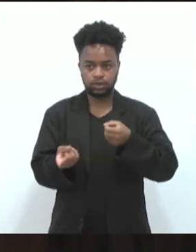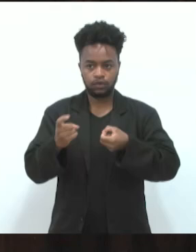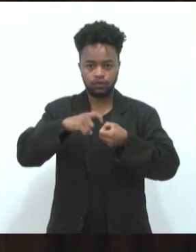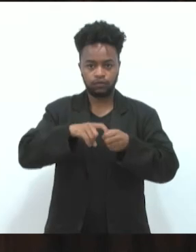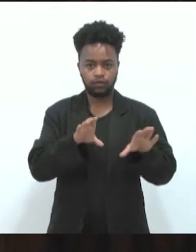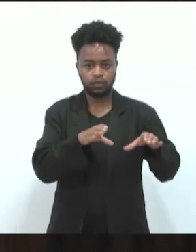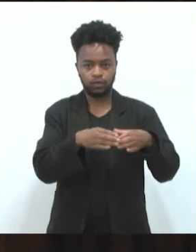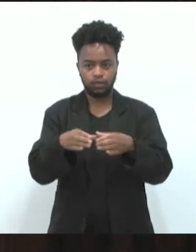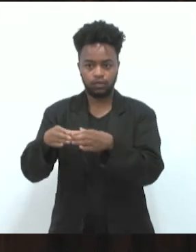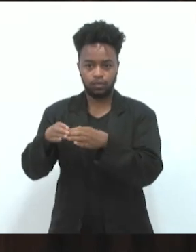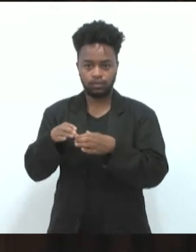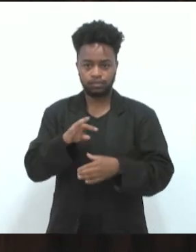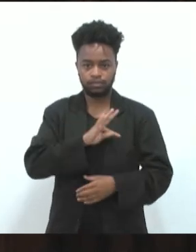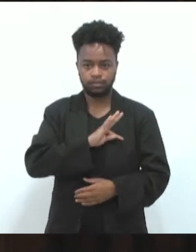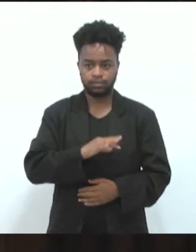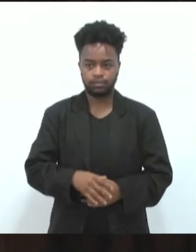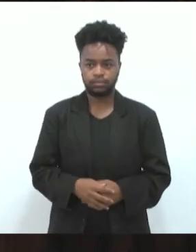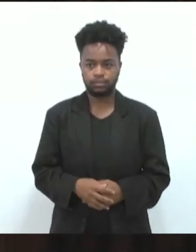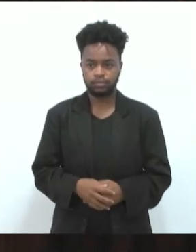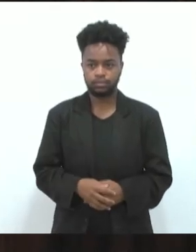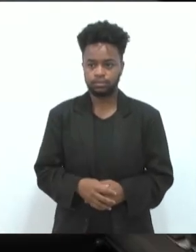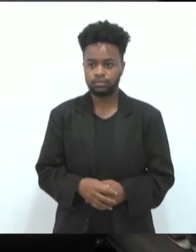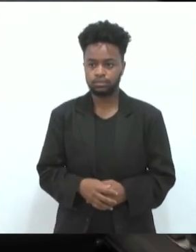retorna às comissões técnicas. Presidente,